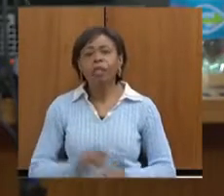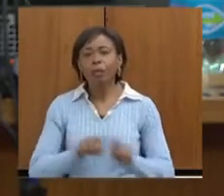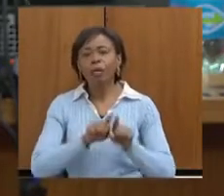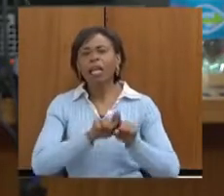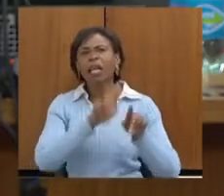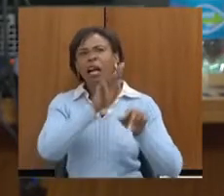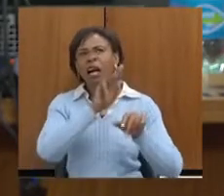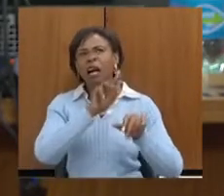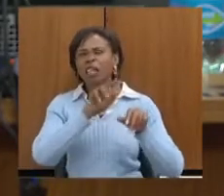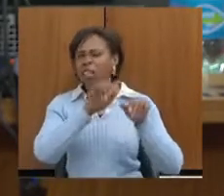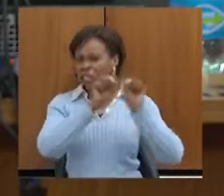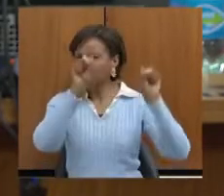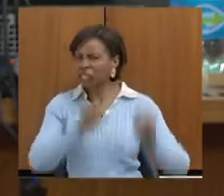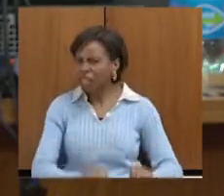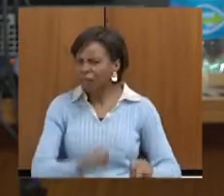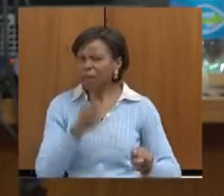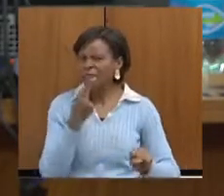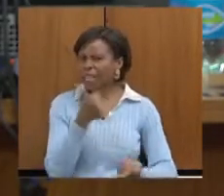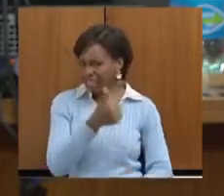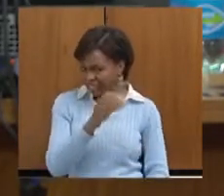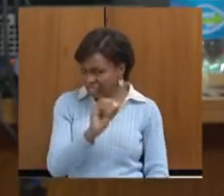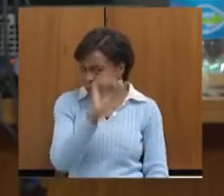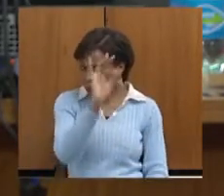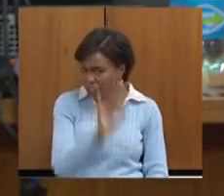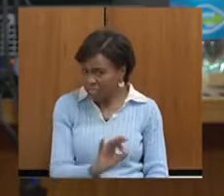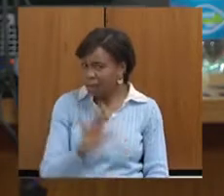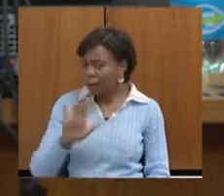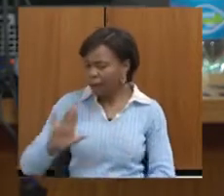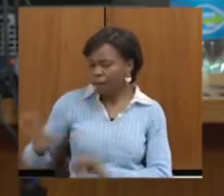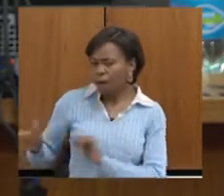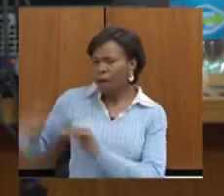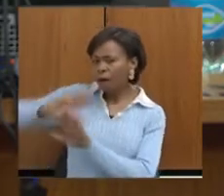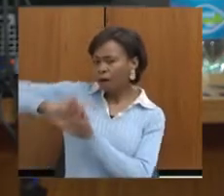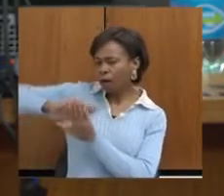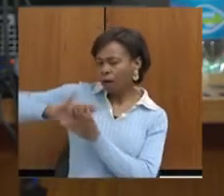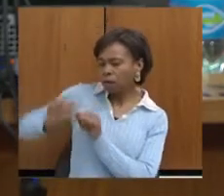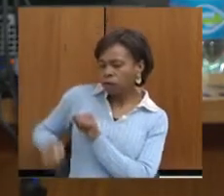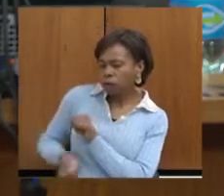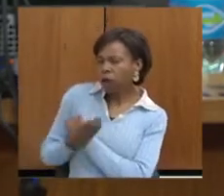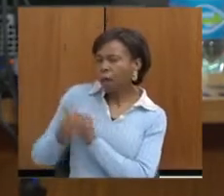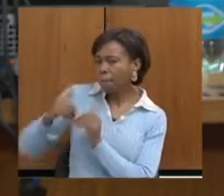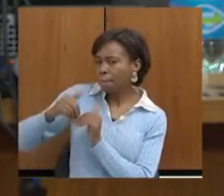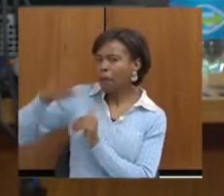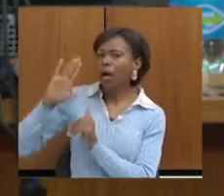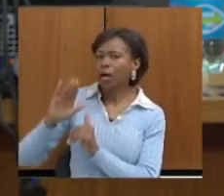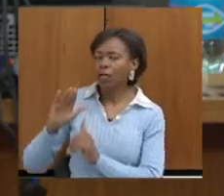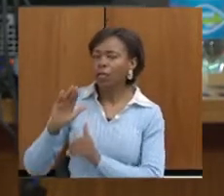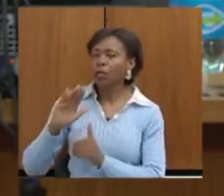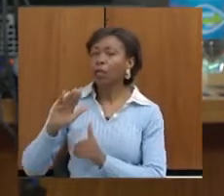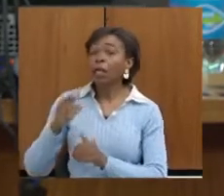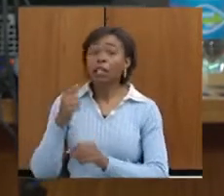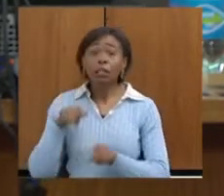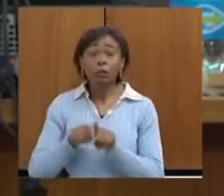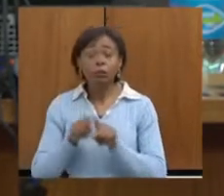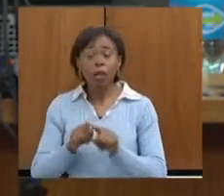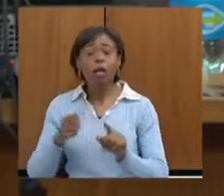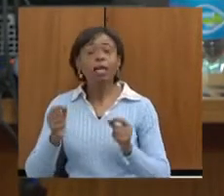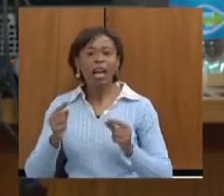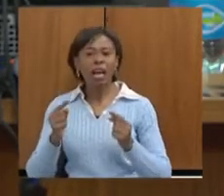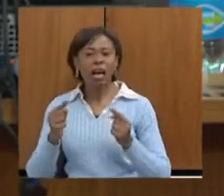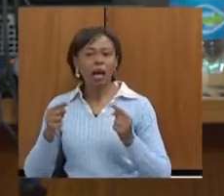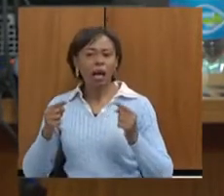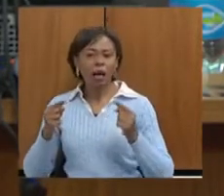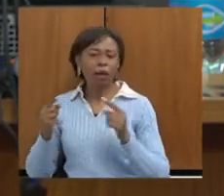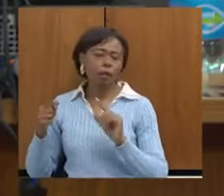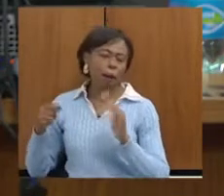que é dez porcento cobra-se muito mais nos Bastidores depois de trás tem atingido aí sendo ameaçado se não pagar nem os 17 os